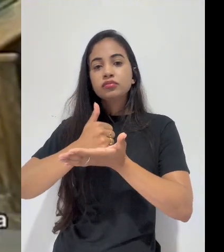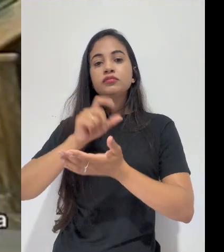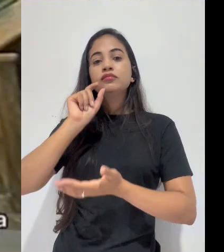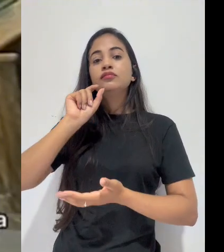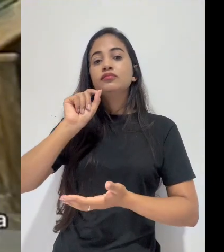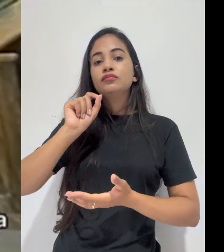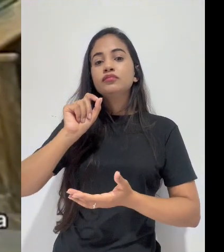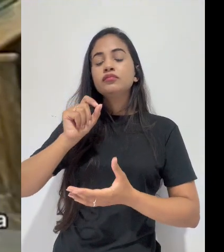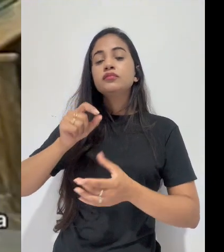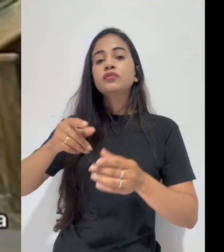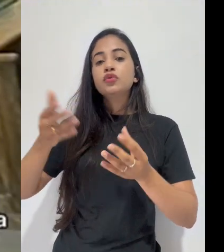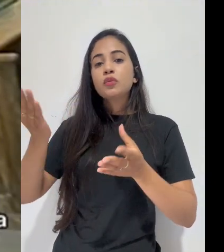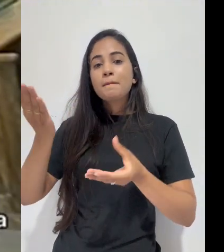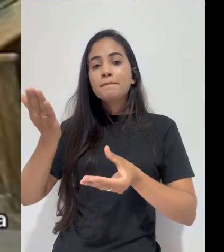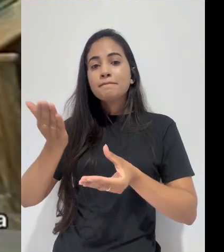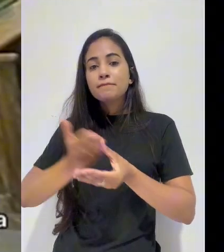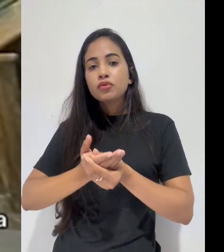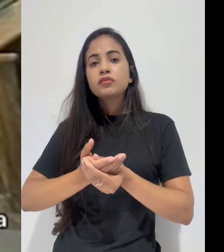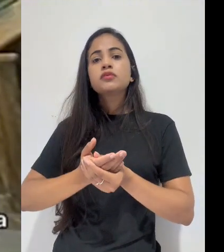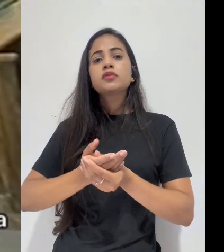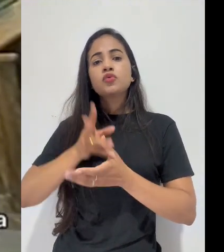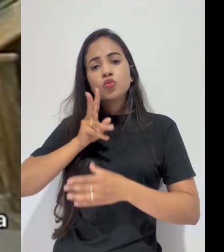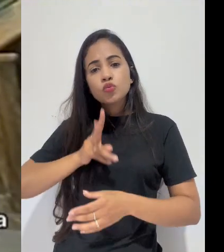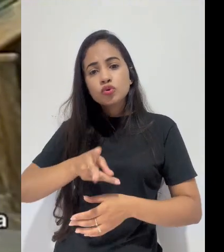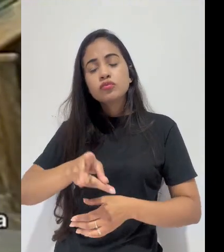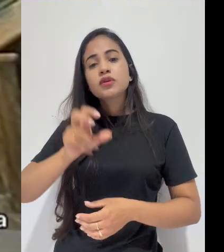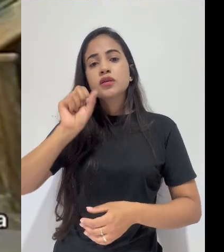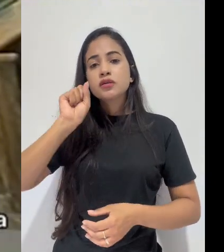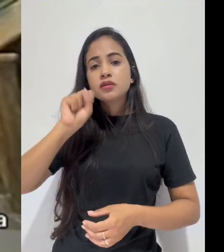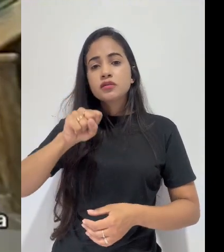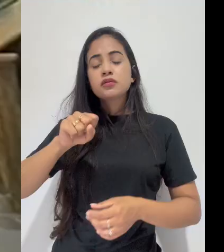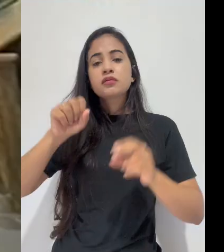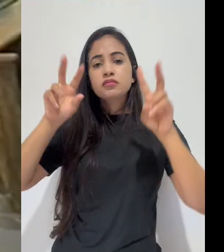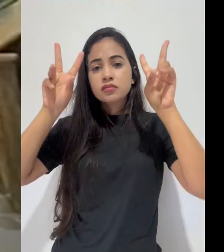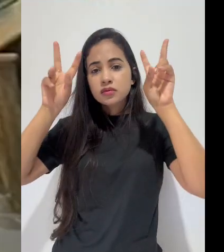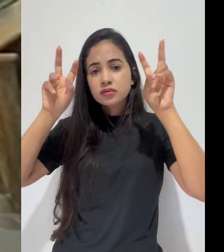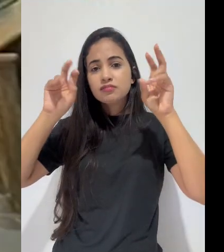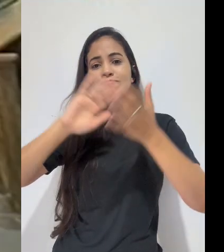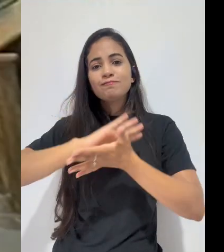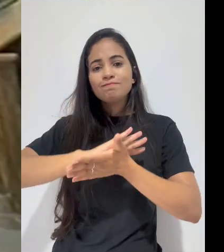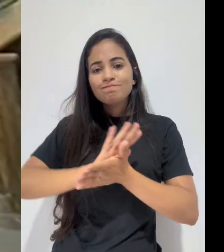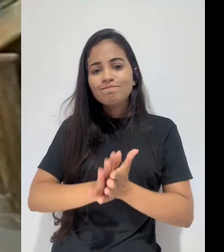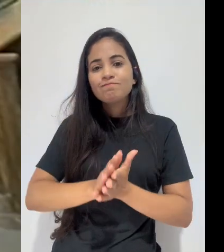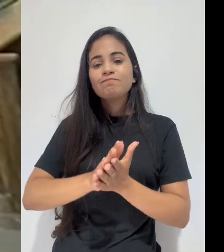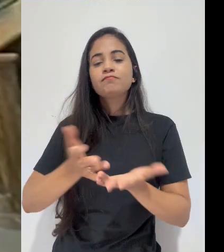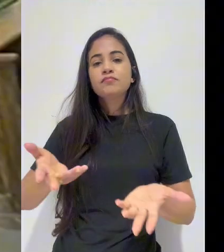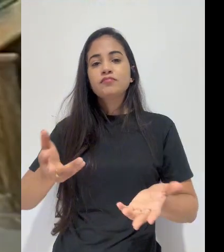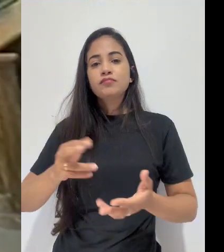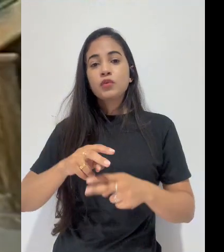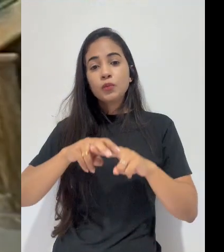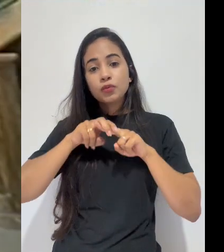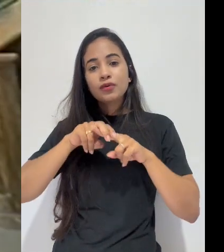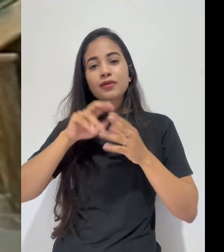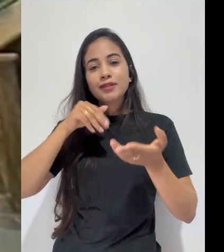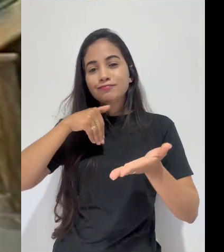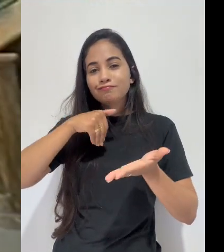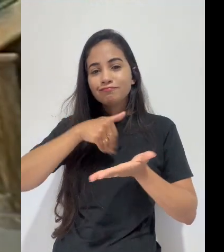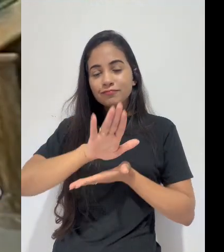no encaminhamento, na busca da justiça, diante da violência racial sofrida por seu Vicente, com essa